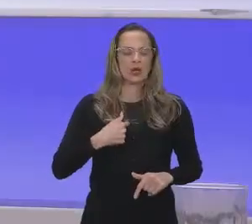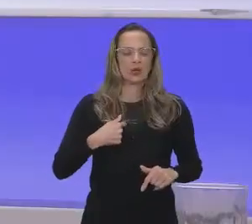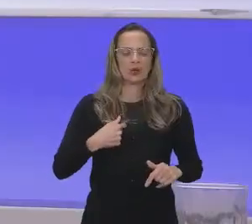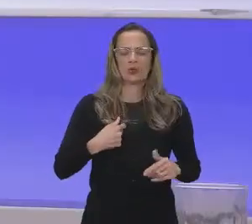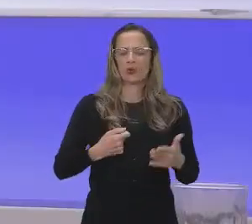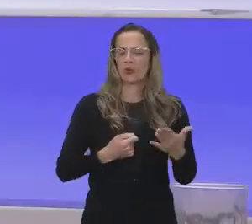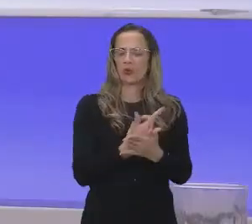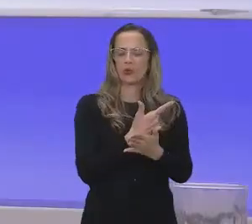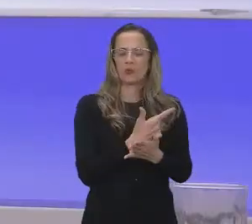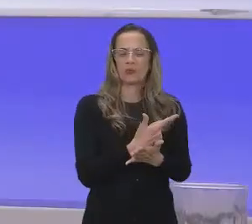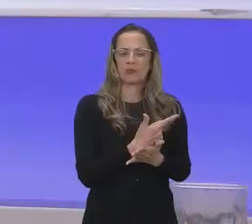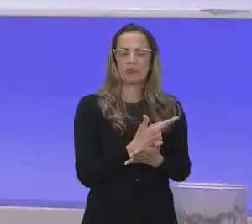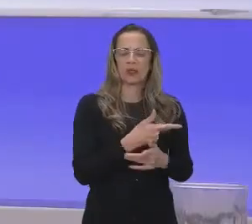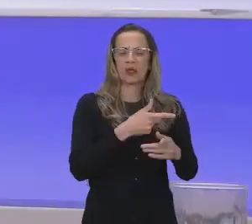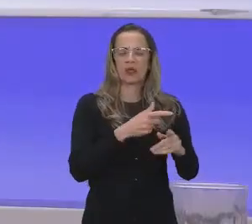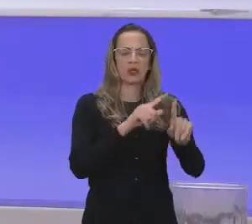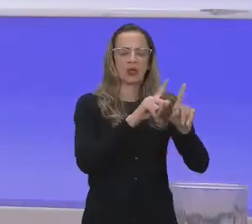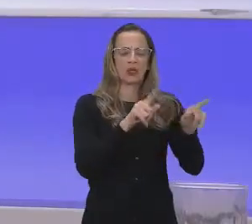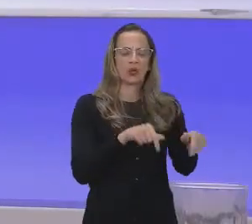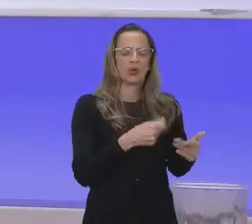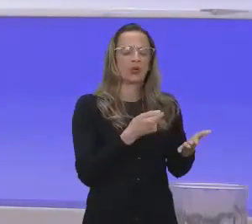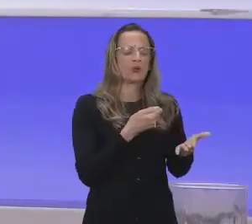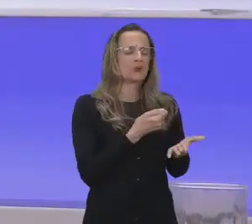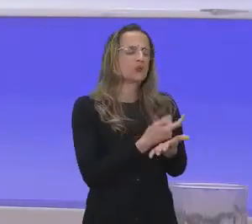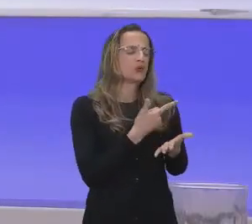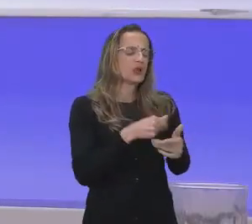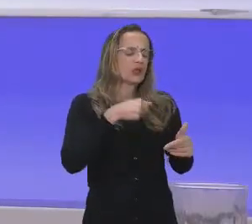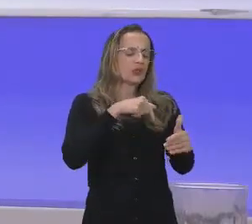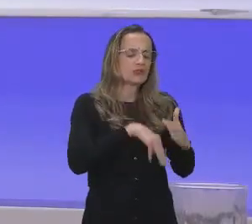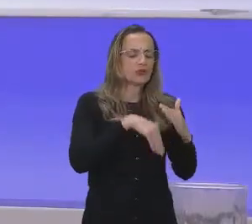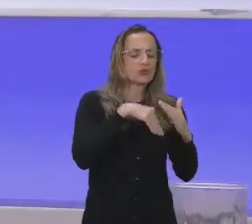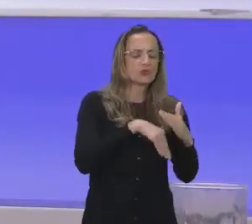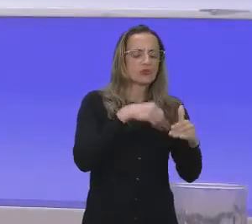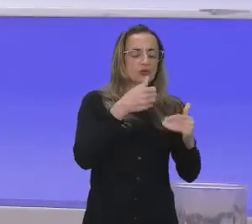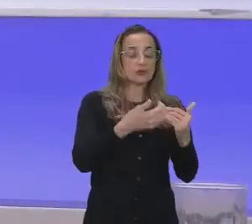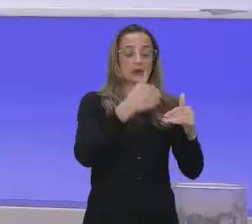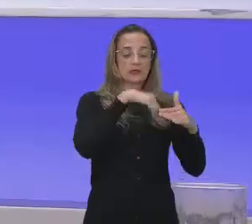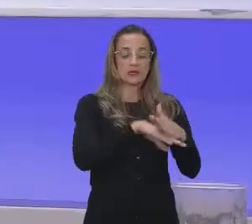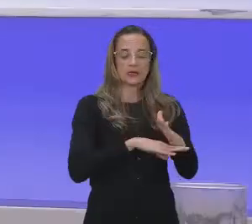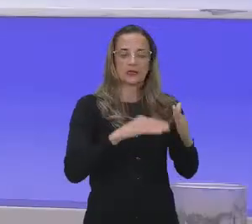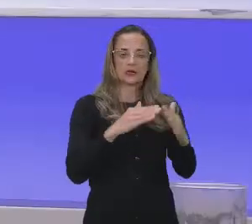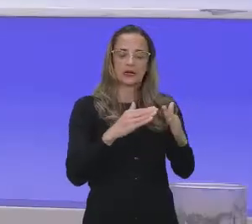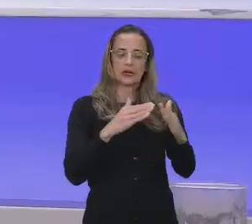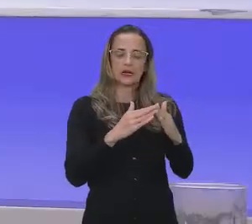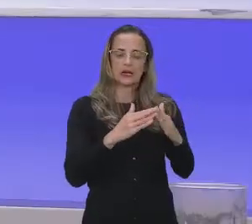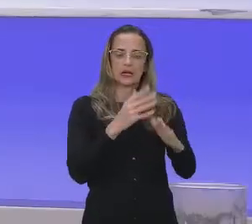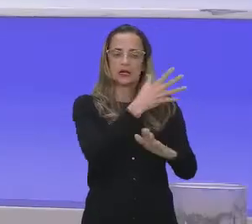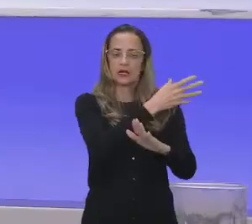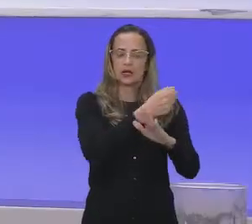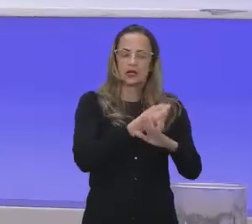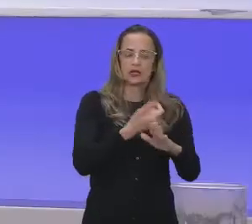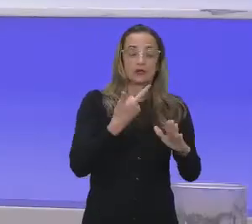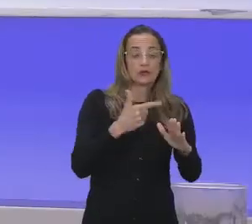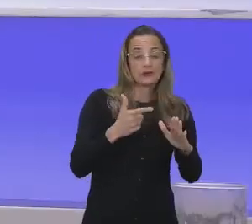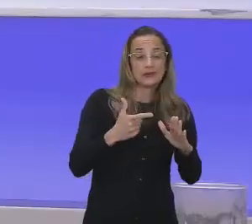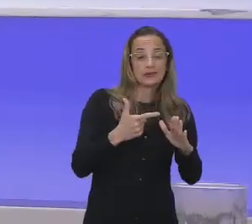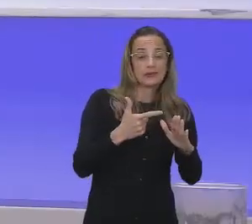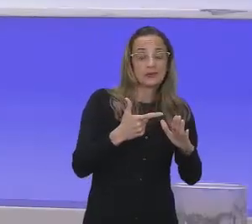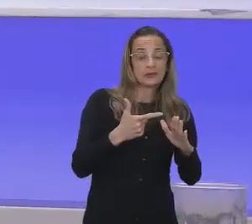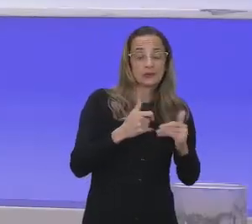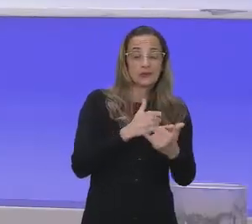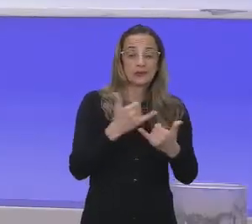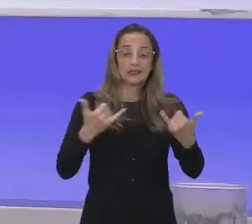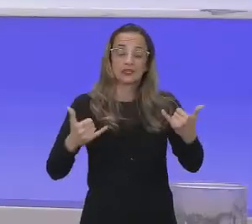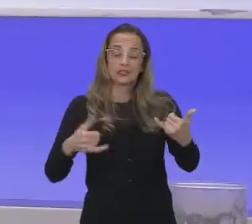um aparelho incrível, só que eu fico dentro de casa o dia inteiro e não está gerando créditos de energia na conta da fatura. Poxa, por que não está